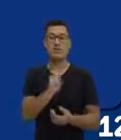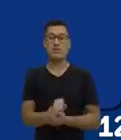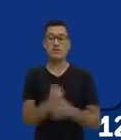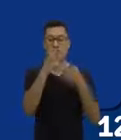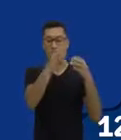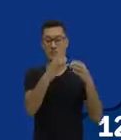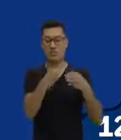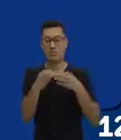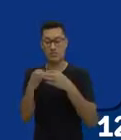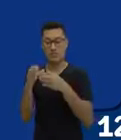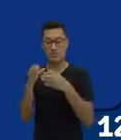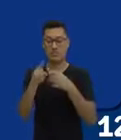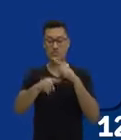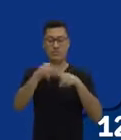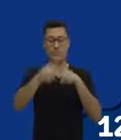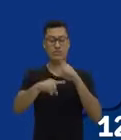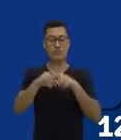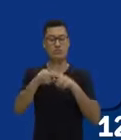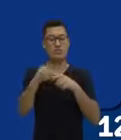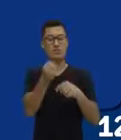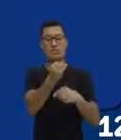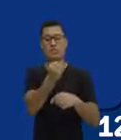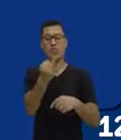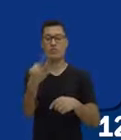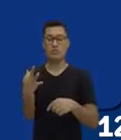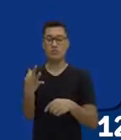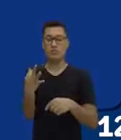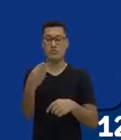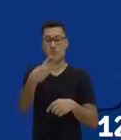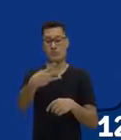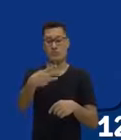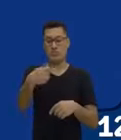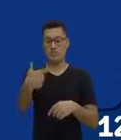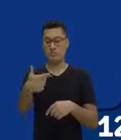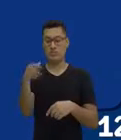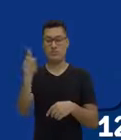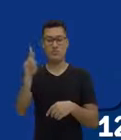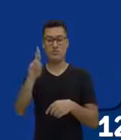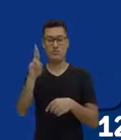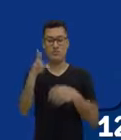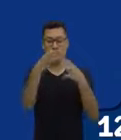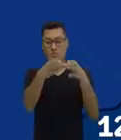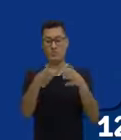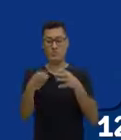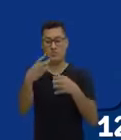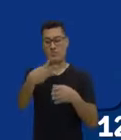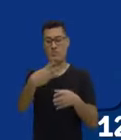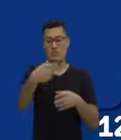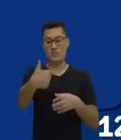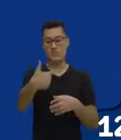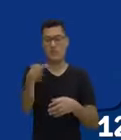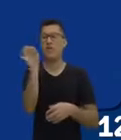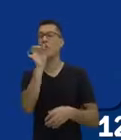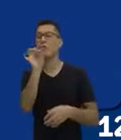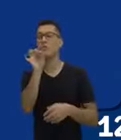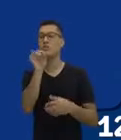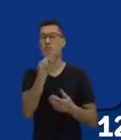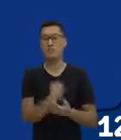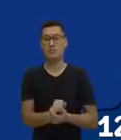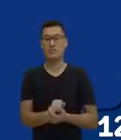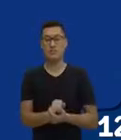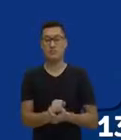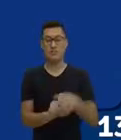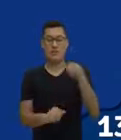uma das peças sai quanto? R$ 32,00. Então, para esse caso, o 32 vai ser quem? Vai ser o nosso